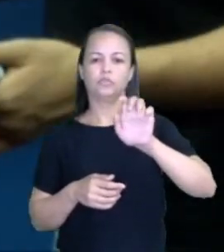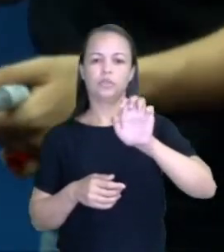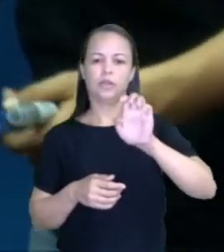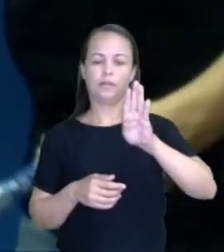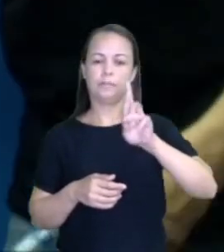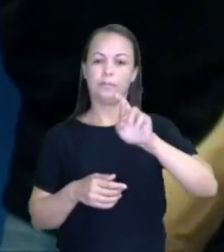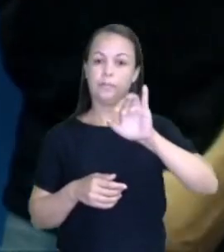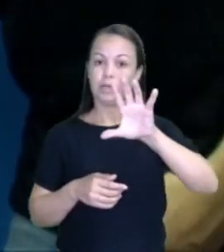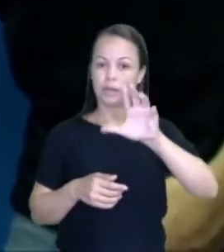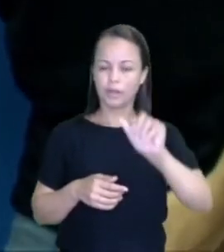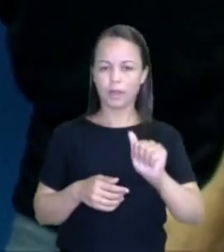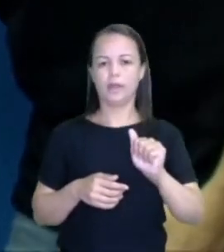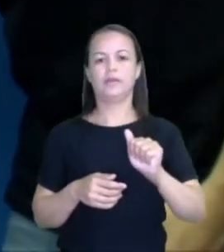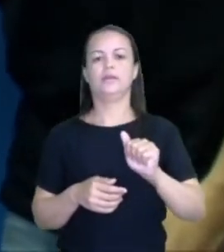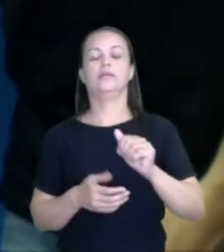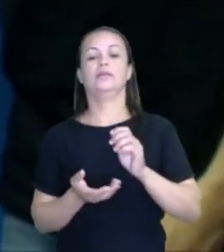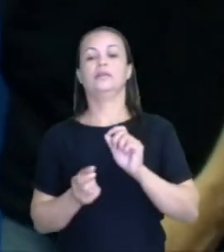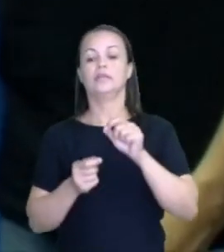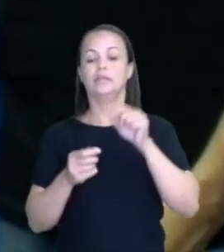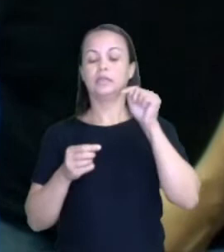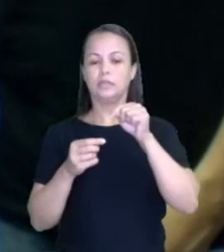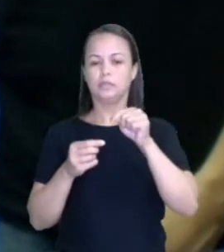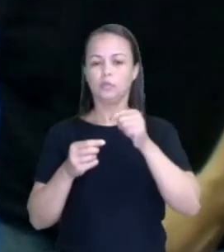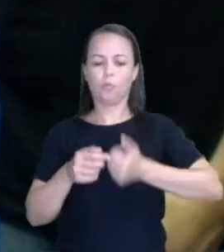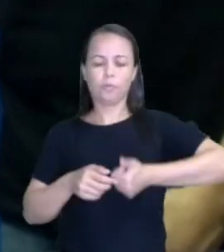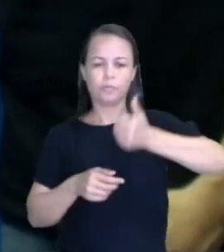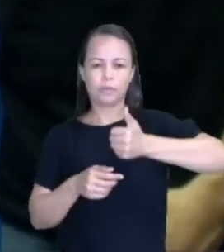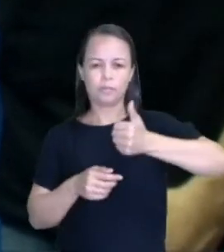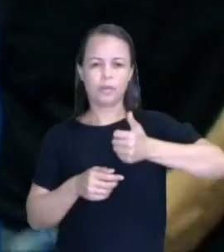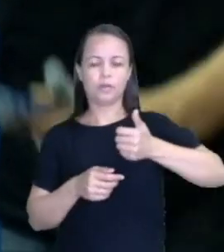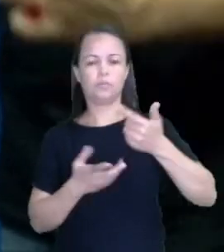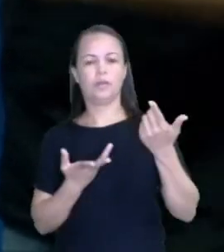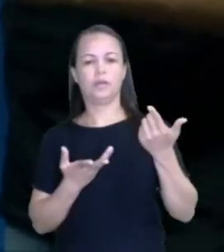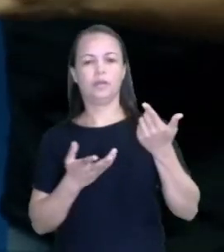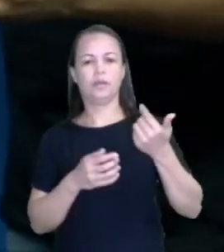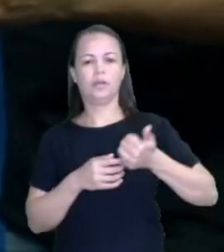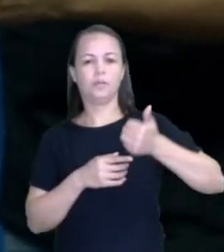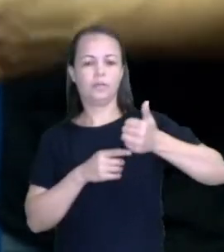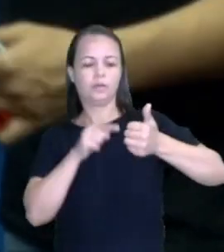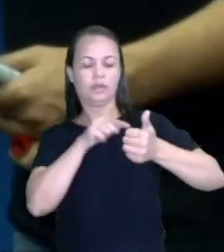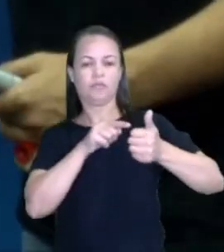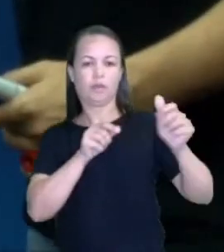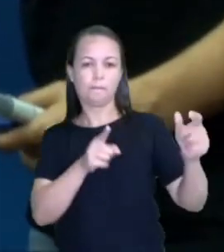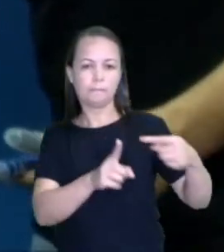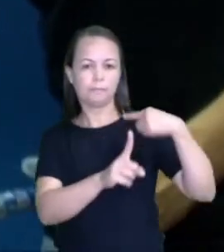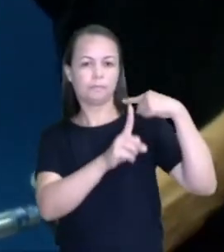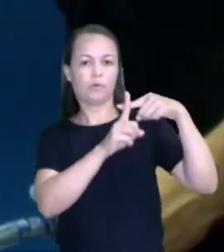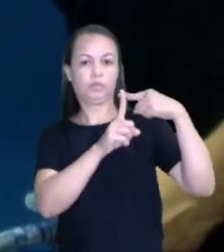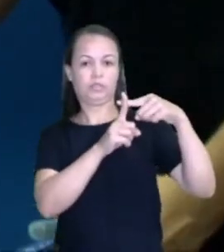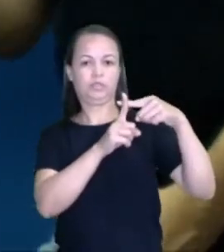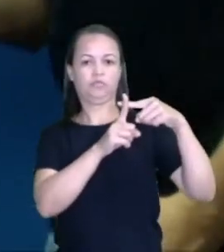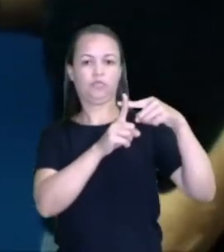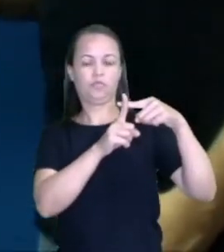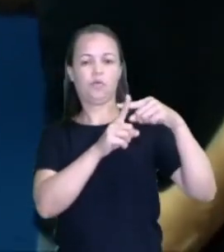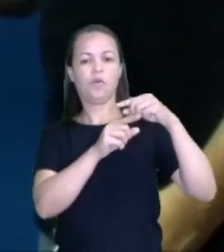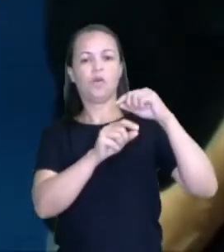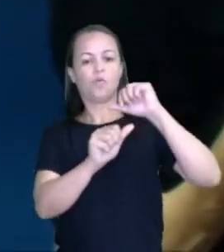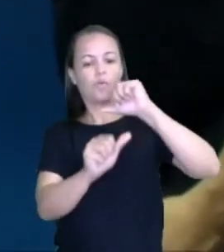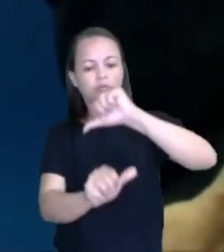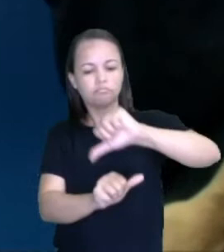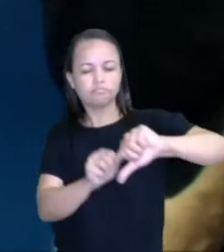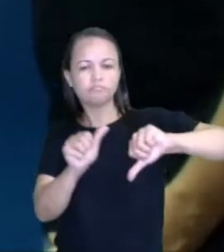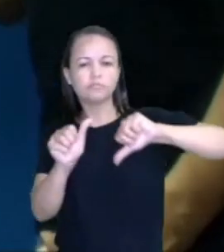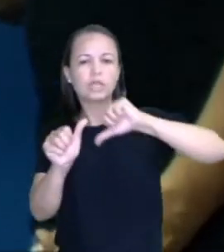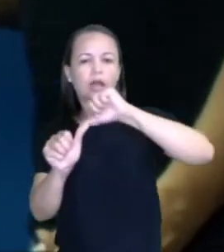vocês é o seguinte: no primeiro membro, esse 5 aqui estava o quê? Positivo. Quando ele trocar de